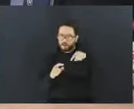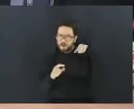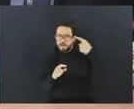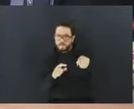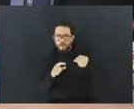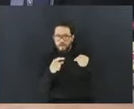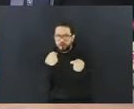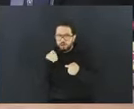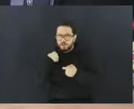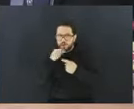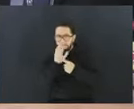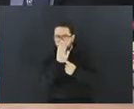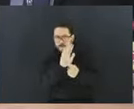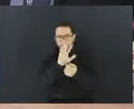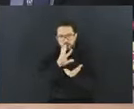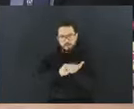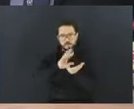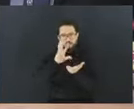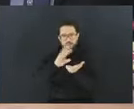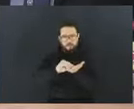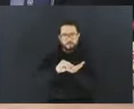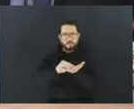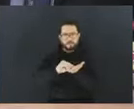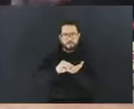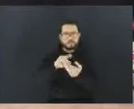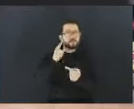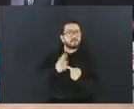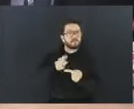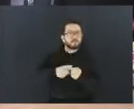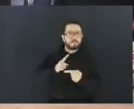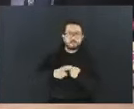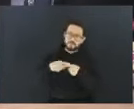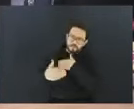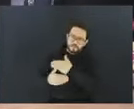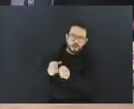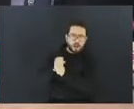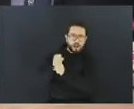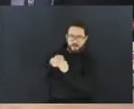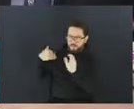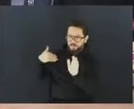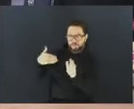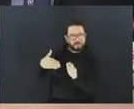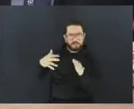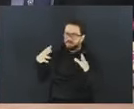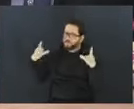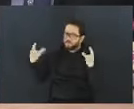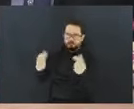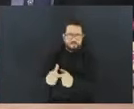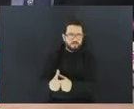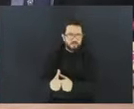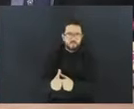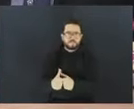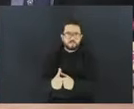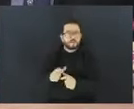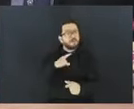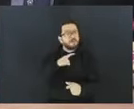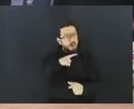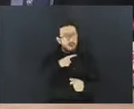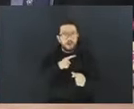temos, significativamente ao longo dos anos. Nós temos atendimento psicológico para os